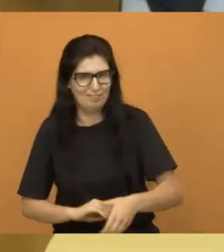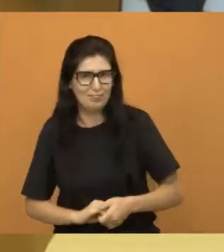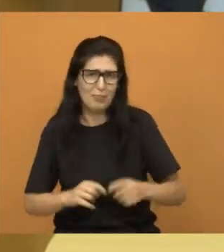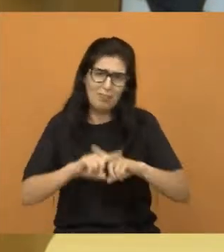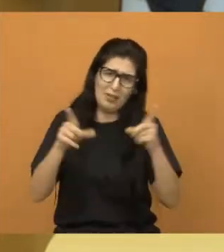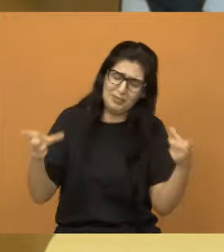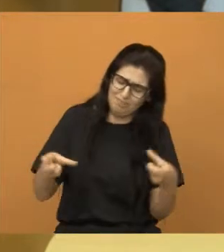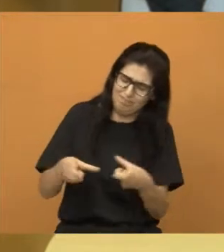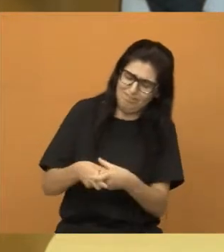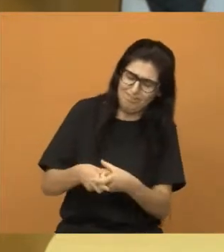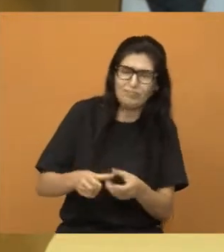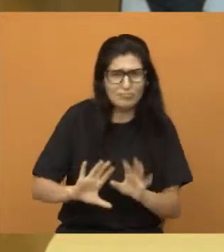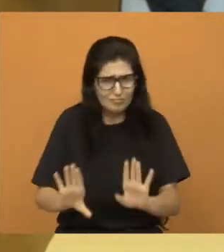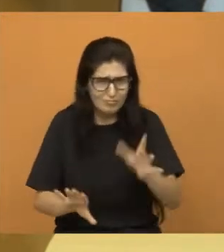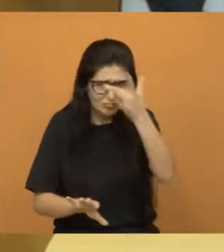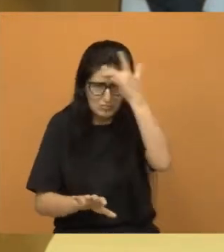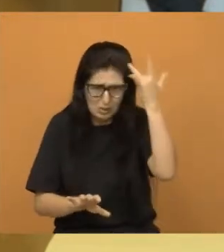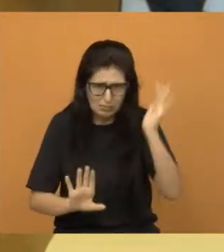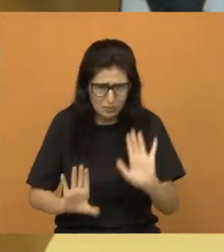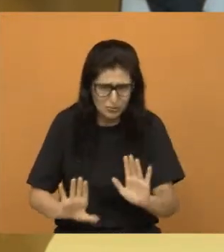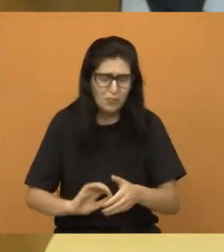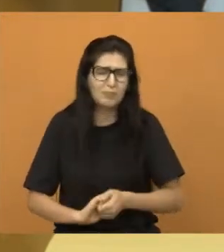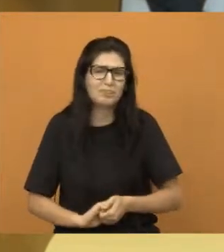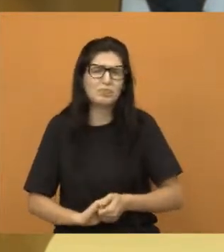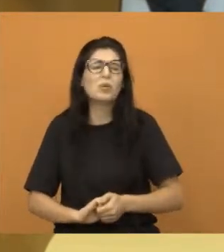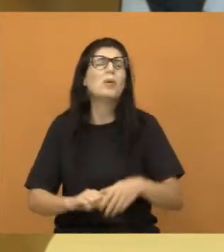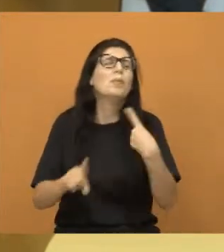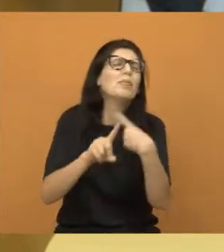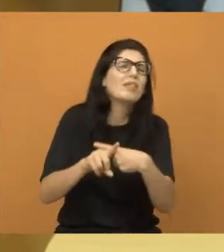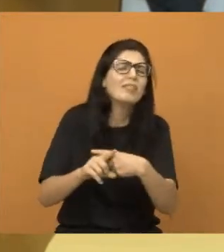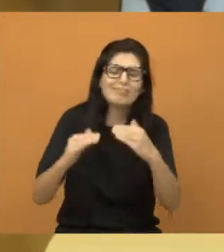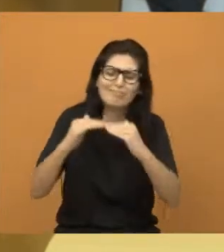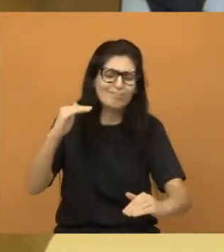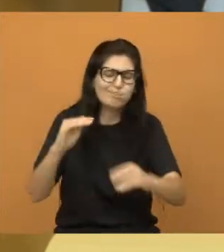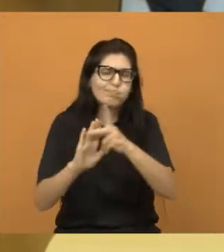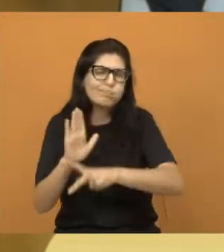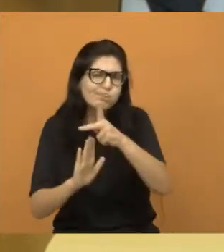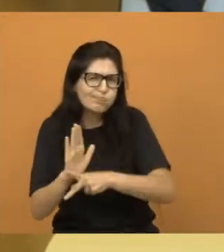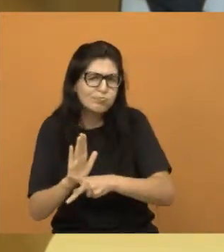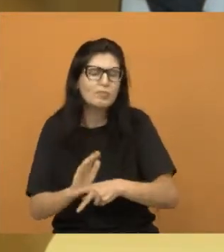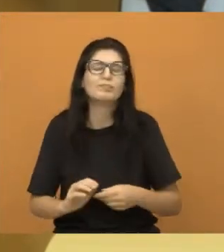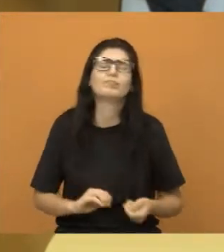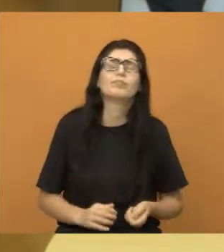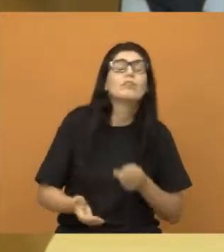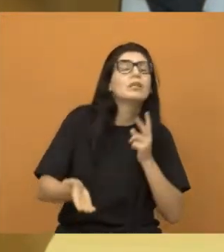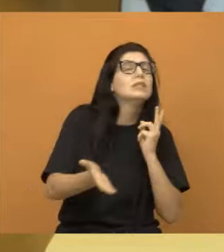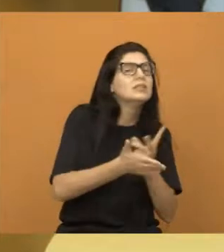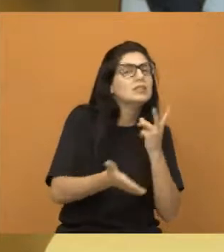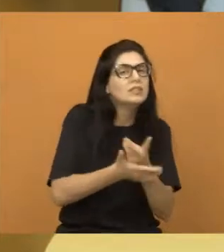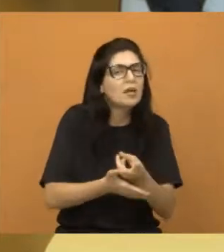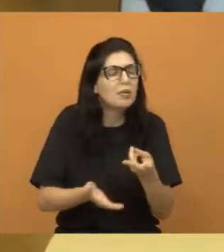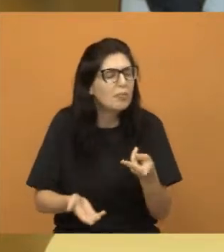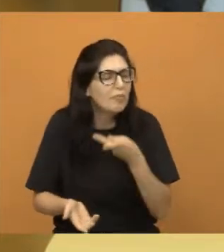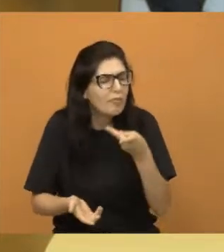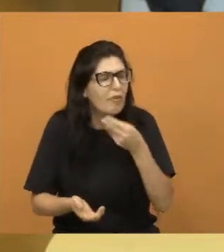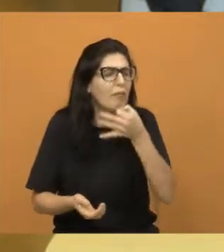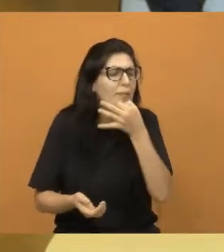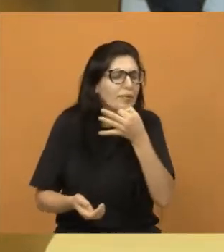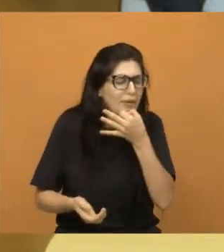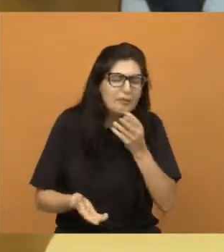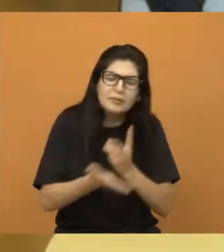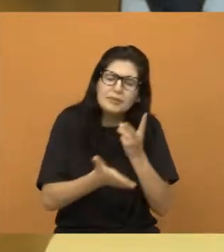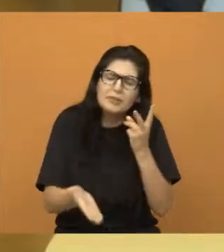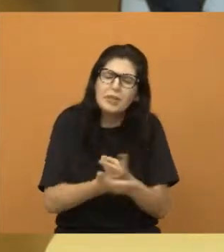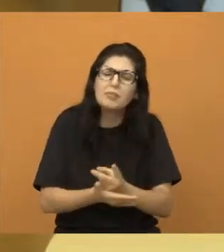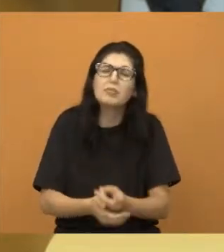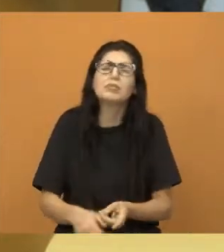Nesse caso, eu vou dizer por que serei contra esse projeto. Eu sempre digo que tudo tem o seu momento certo. Acho que nós